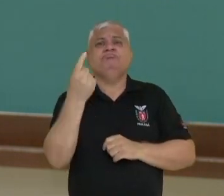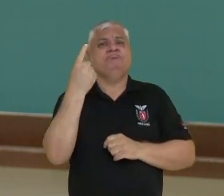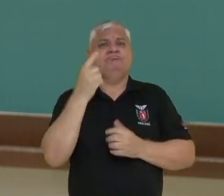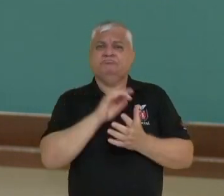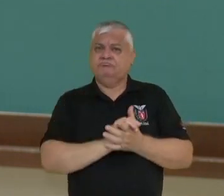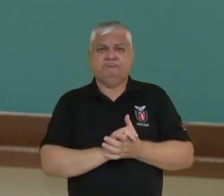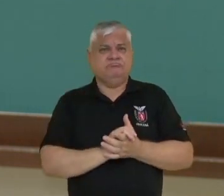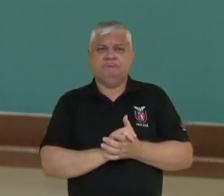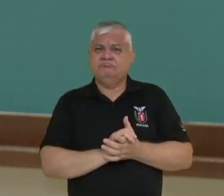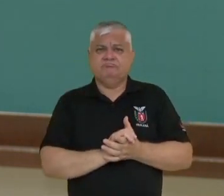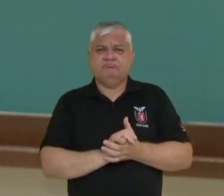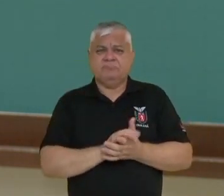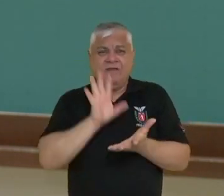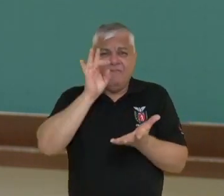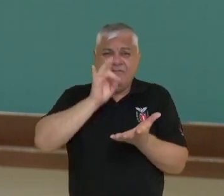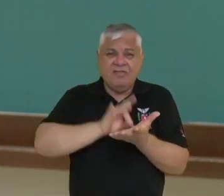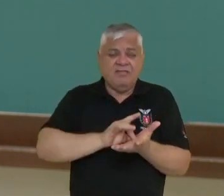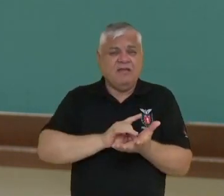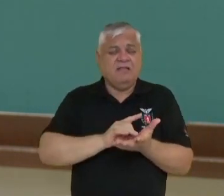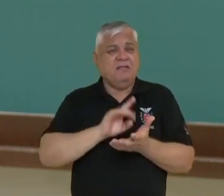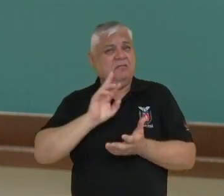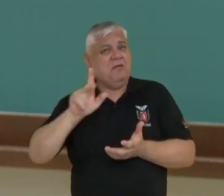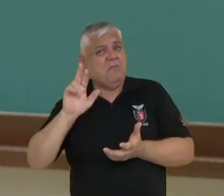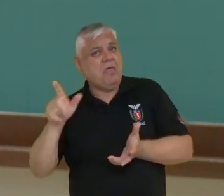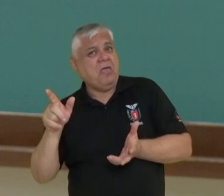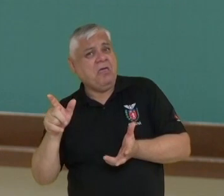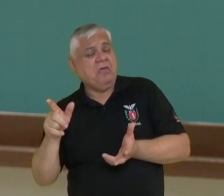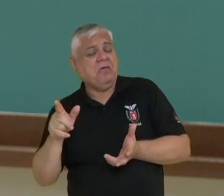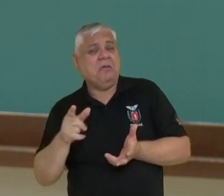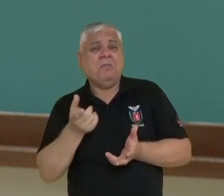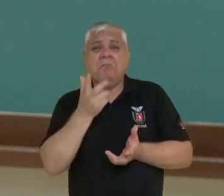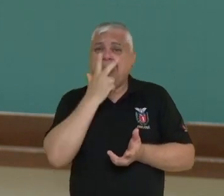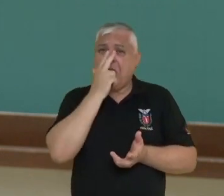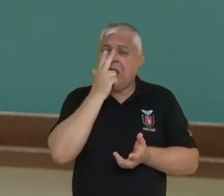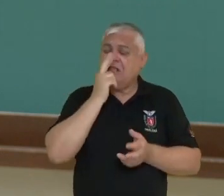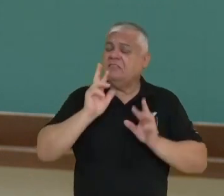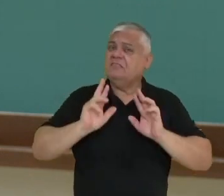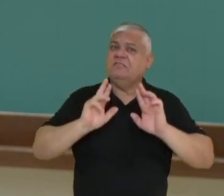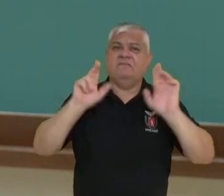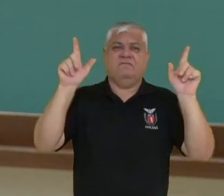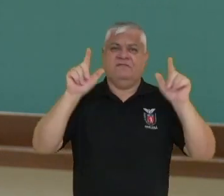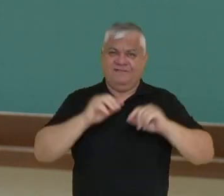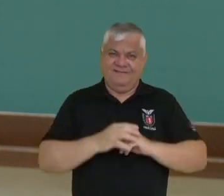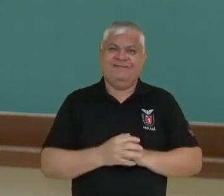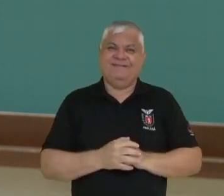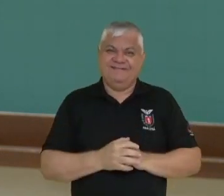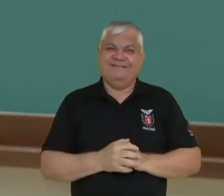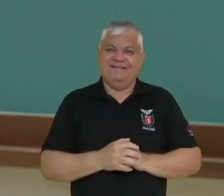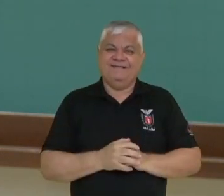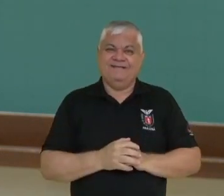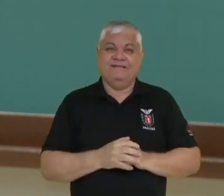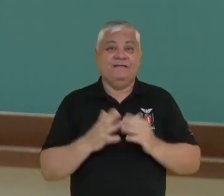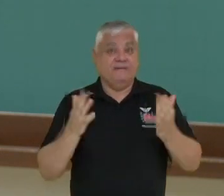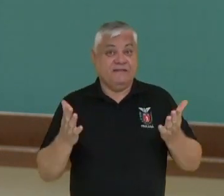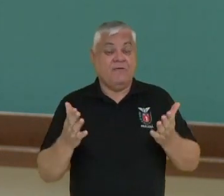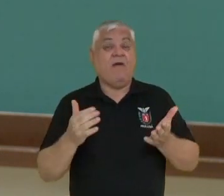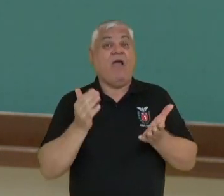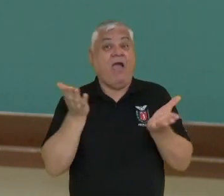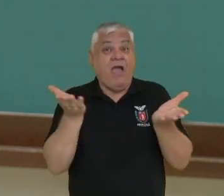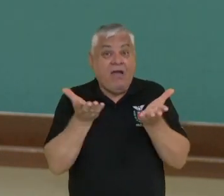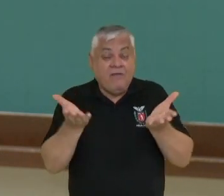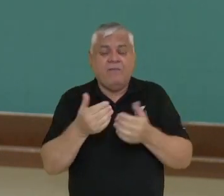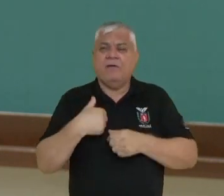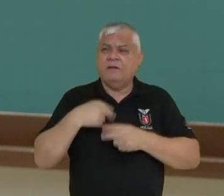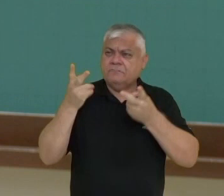Sempre os causos eles trazem esse fato inusitado, né? Esse fato pitoresco, como nós chamamos. Então, a partir daí nós